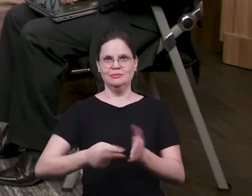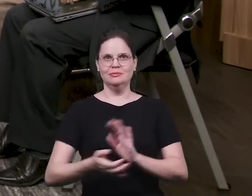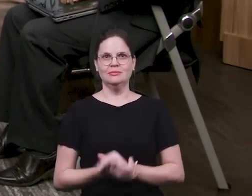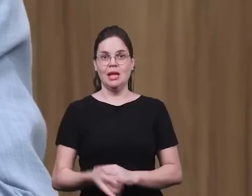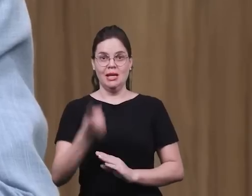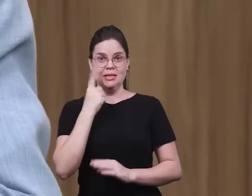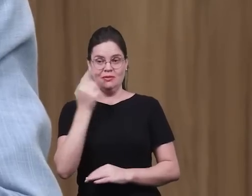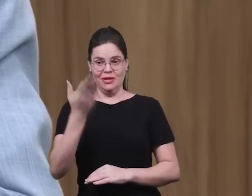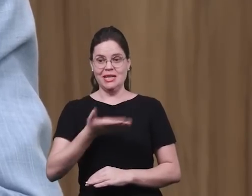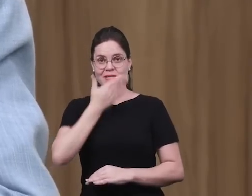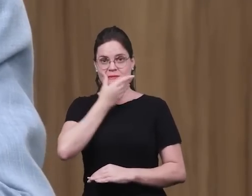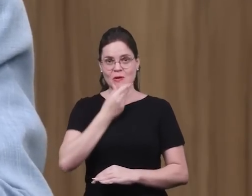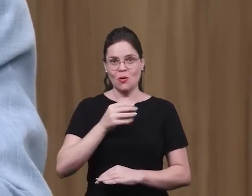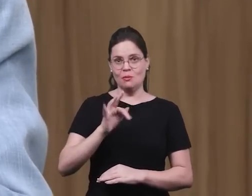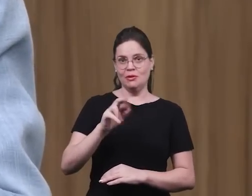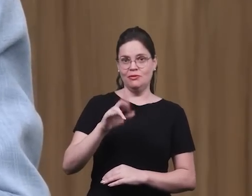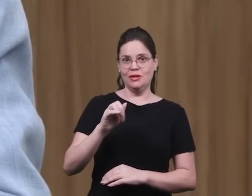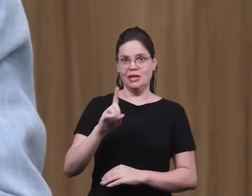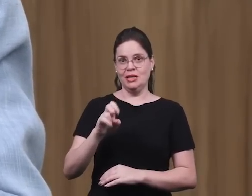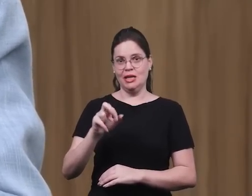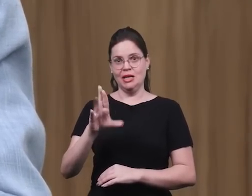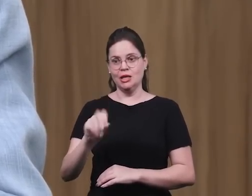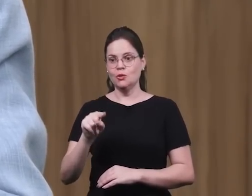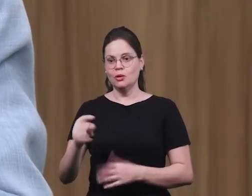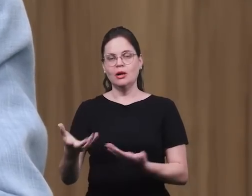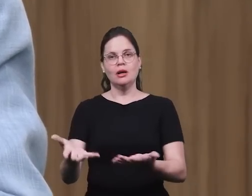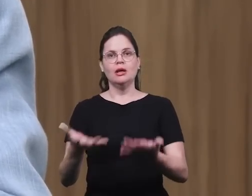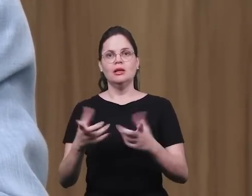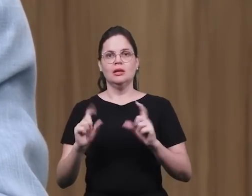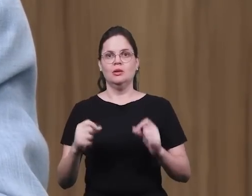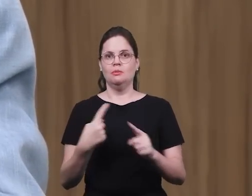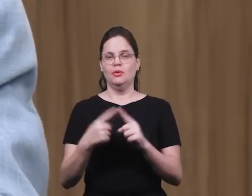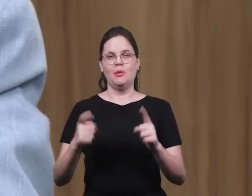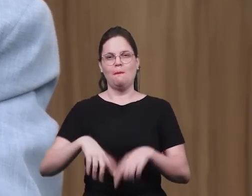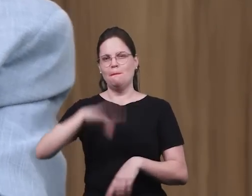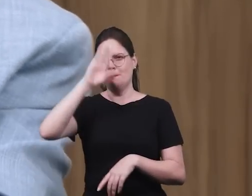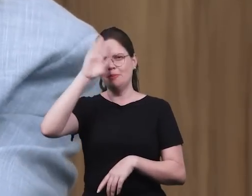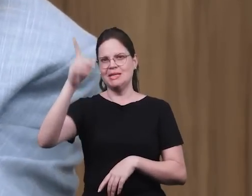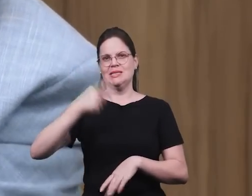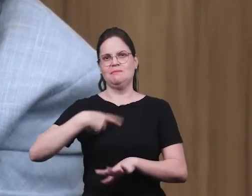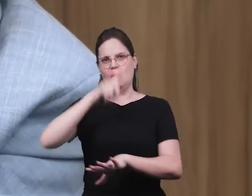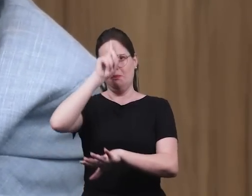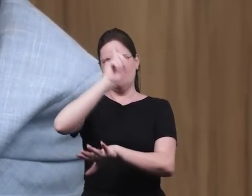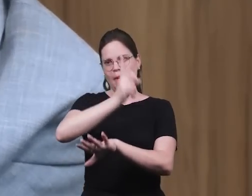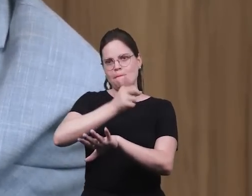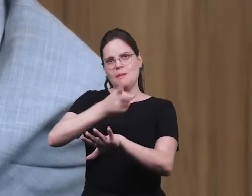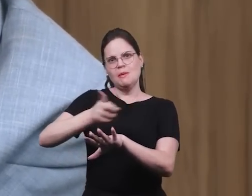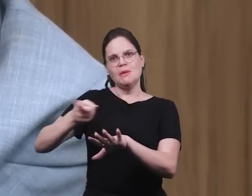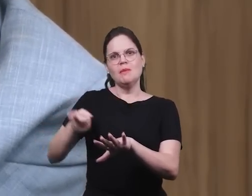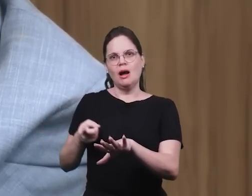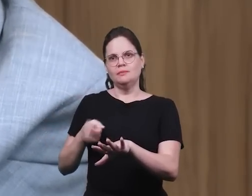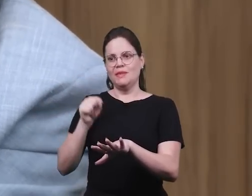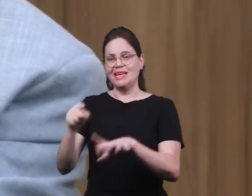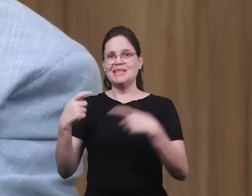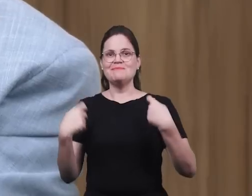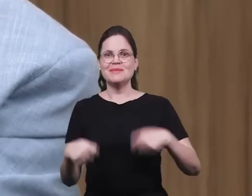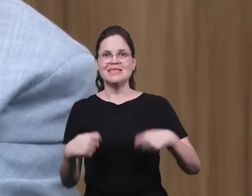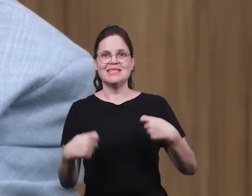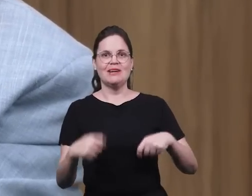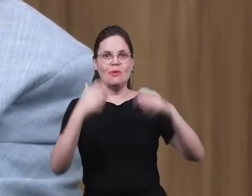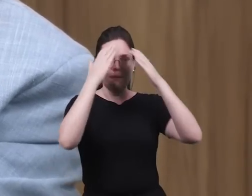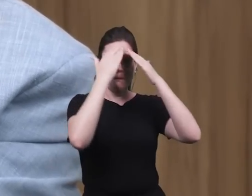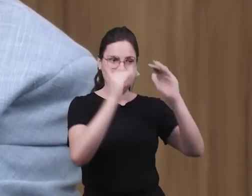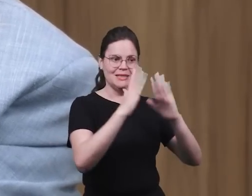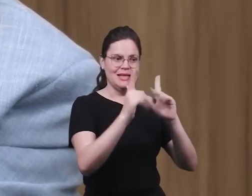livre, porque era o maior feudo daquela época e ele estava subordinado à igreja e ele não